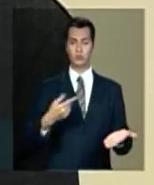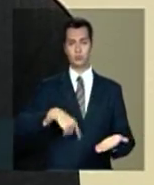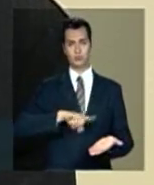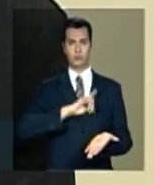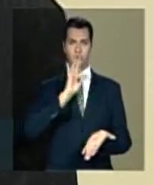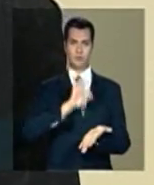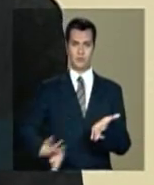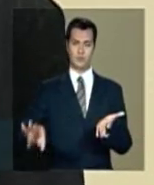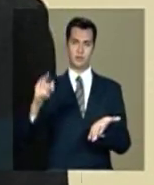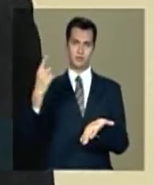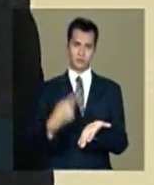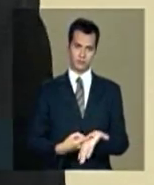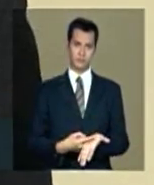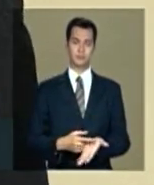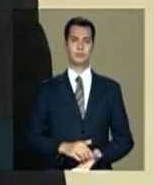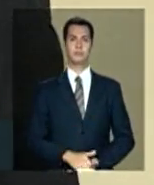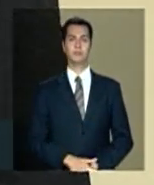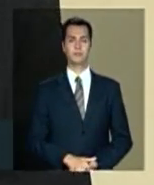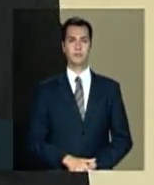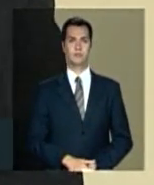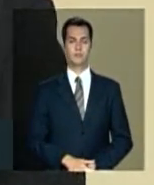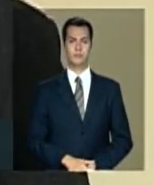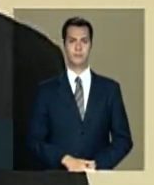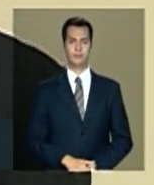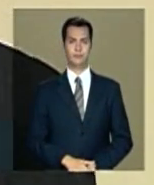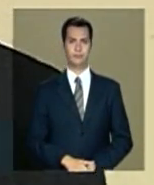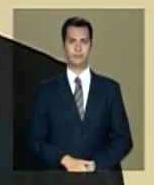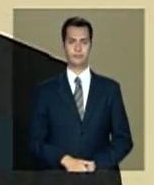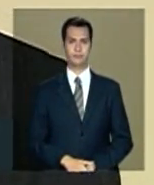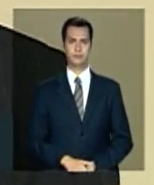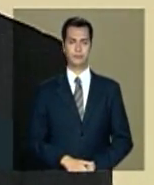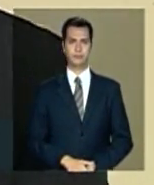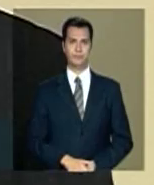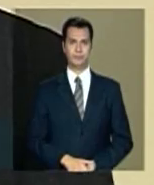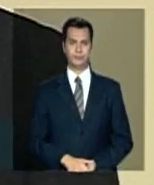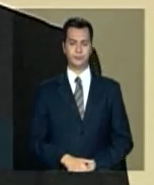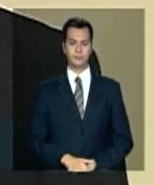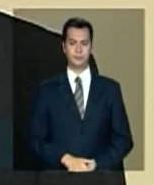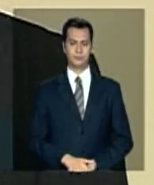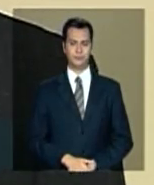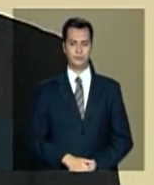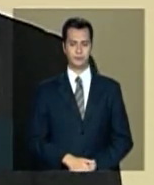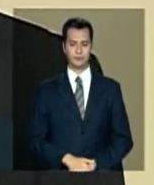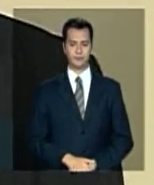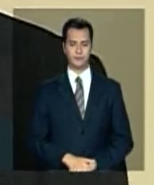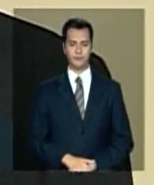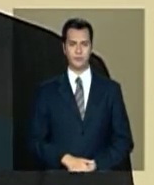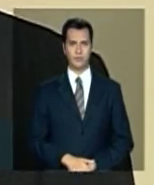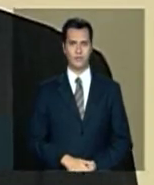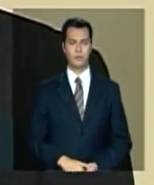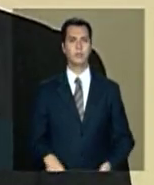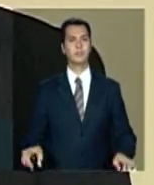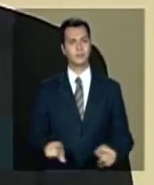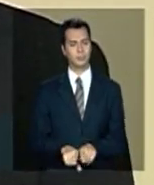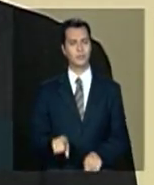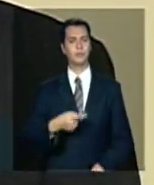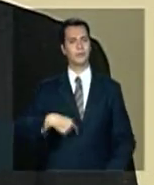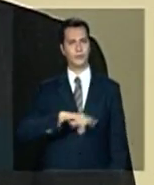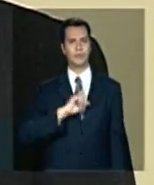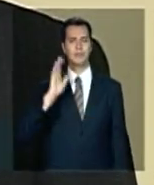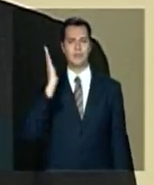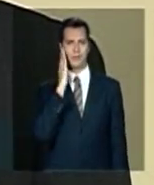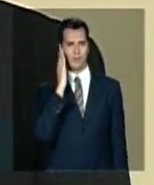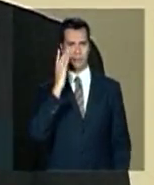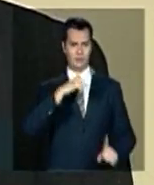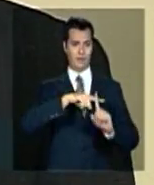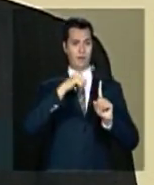com conjunto dos prefeitos que estão aqui além disso presidenta Oi gente sabe que uma boa gestação começa